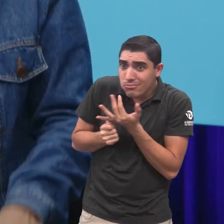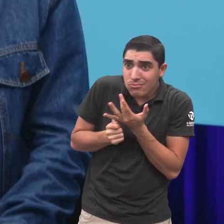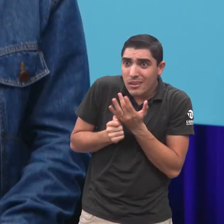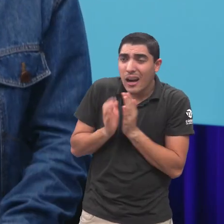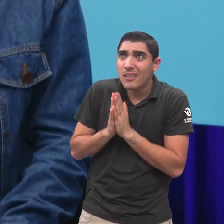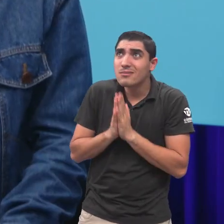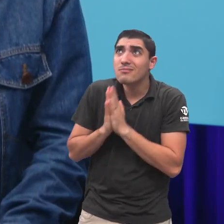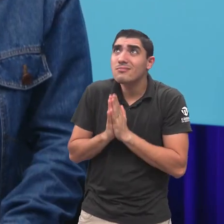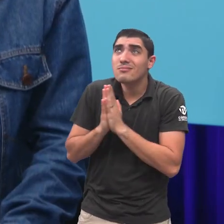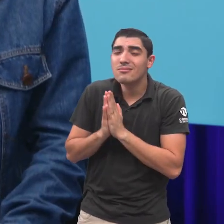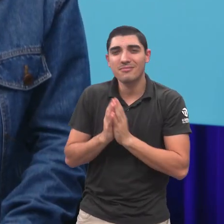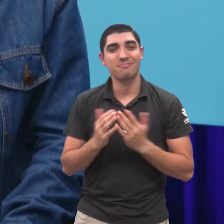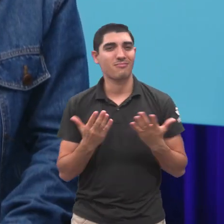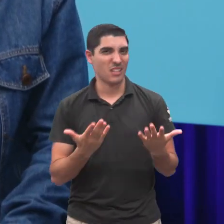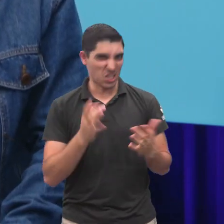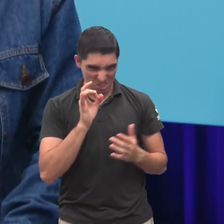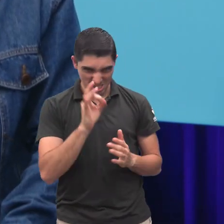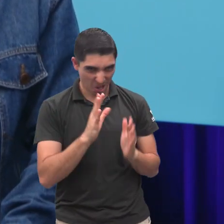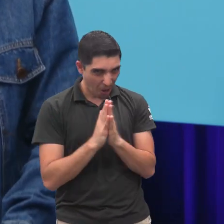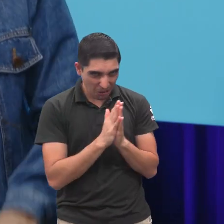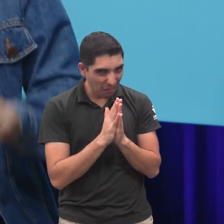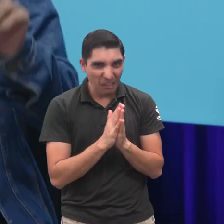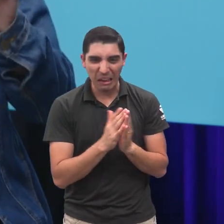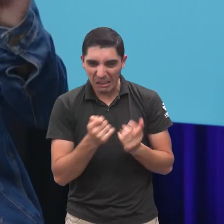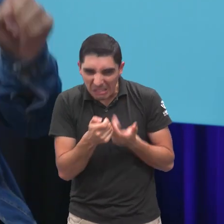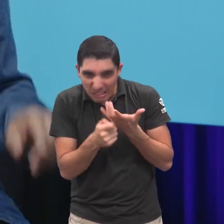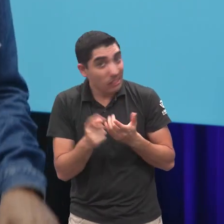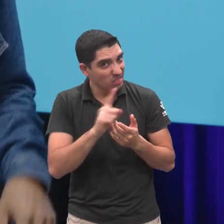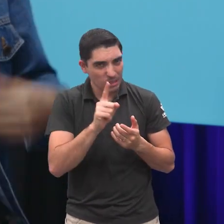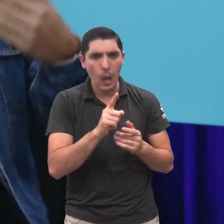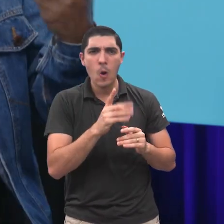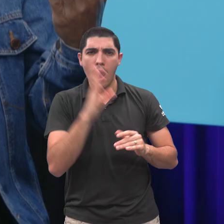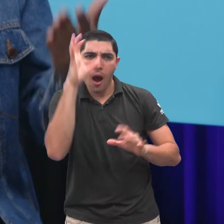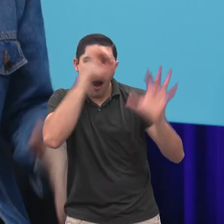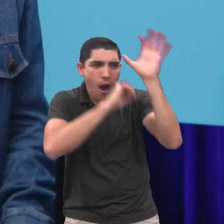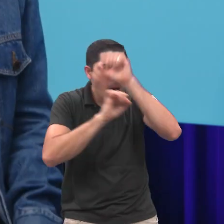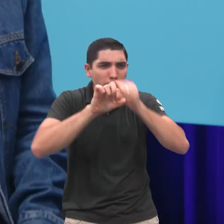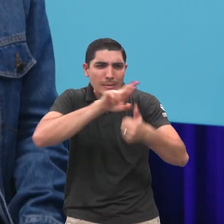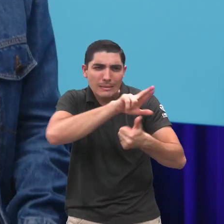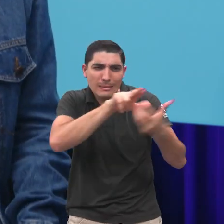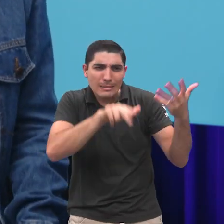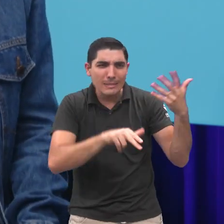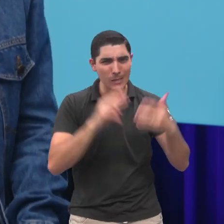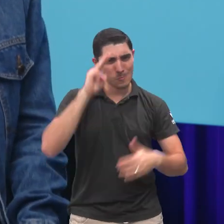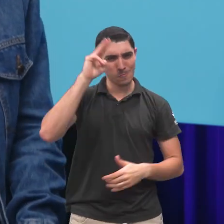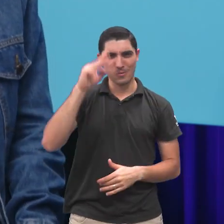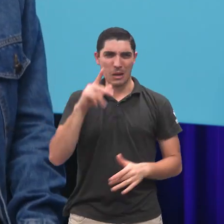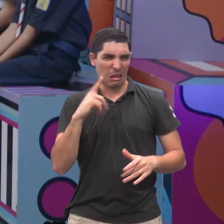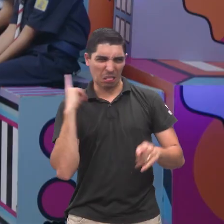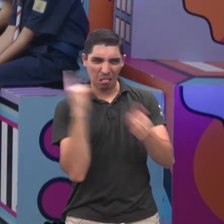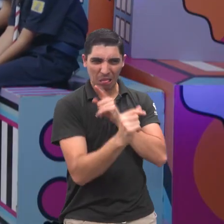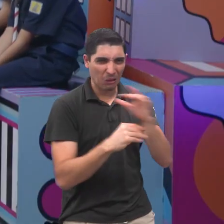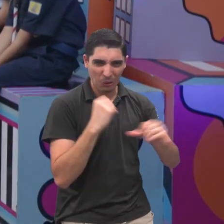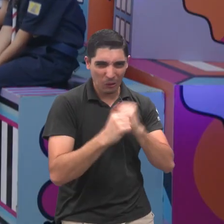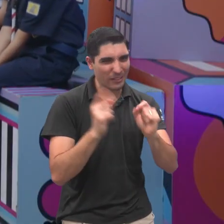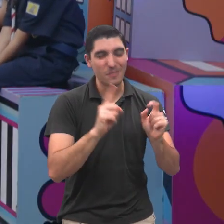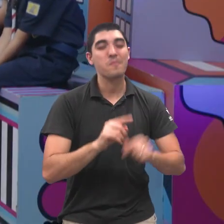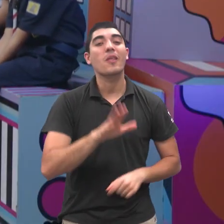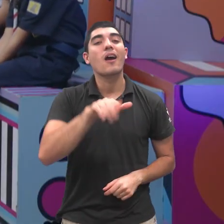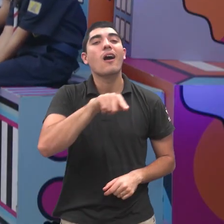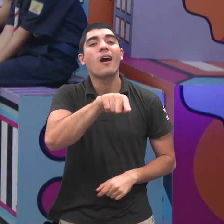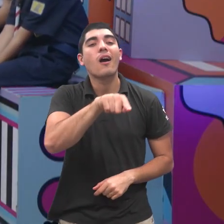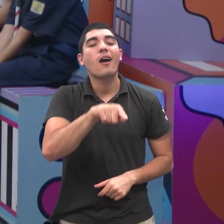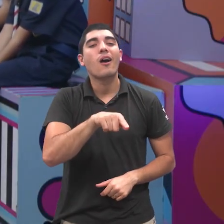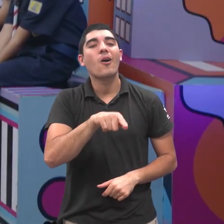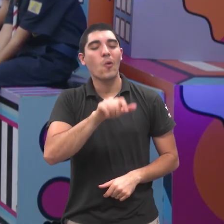e rezar. Ah, mas eu acho que não é isso que eles aprendem, não. Eles sabem Não. coisas mais profundas Muito do que além gritar e disso. correr. Vou falar com o Andrew aqui